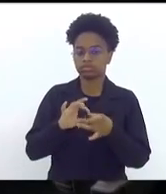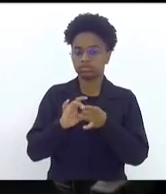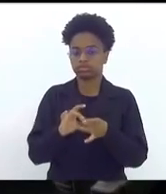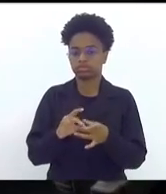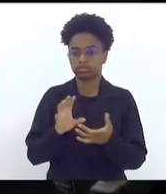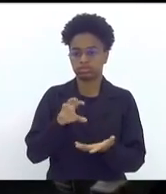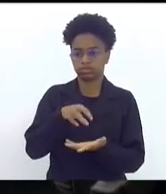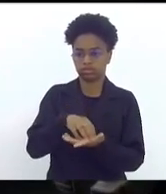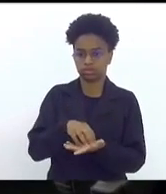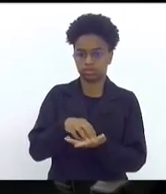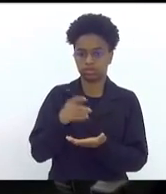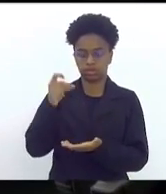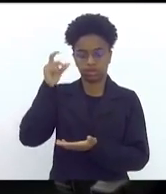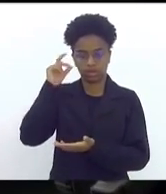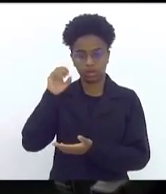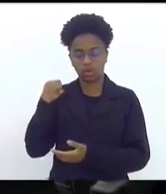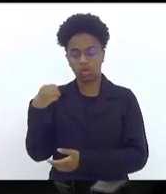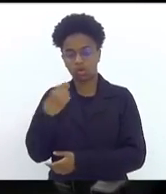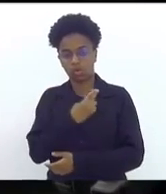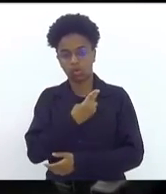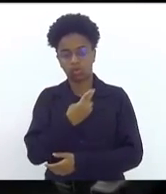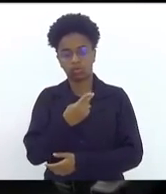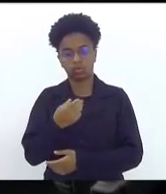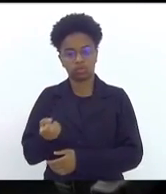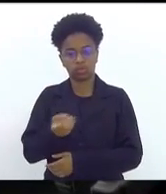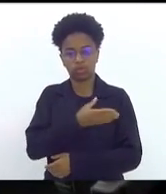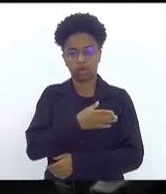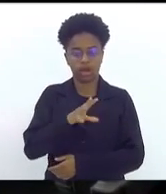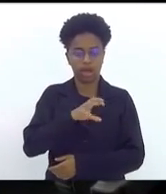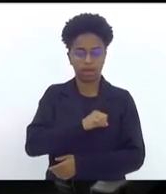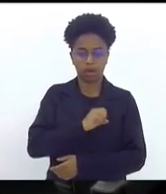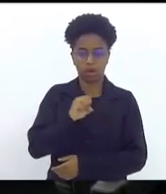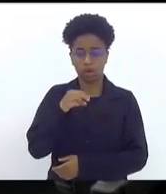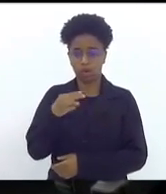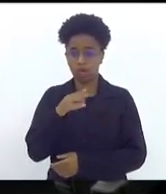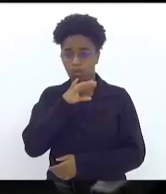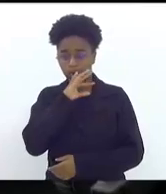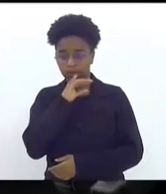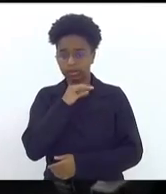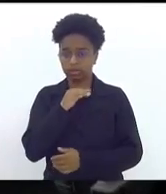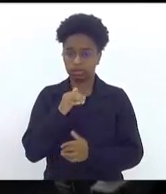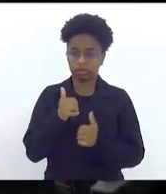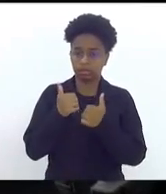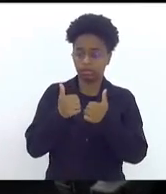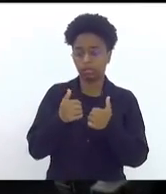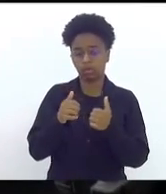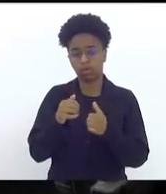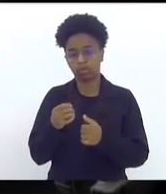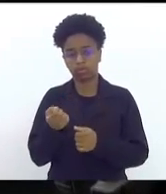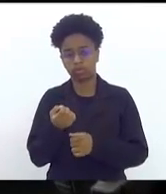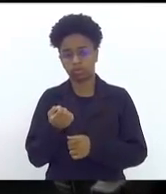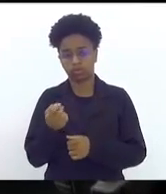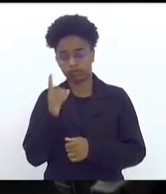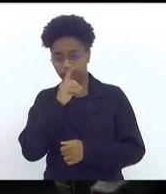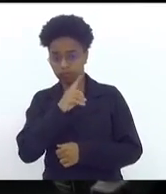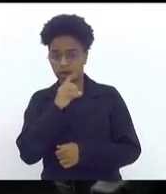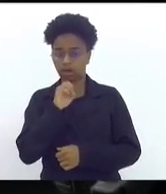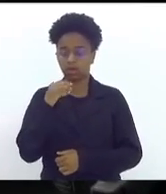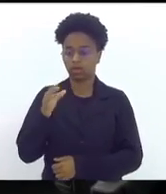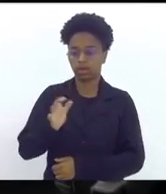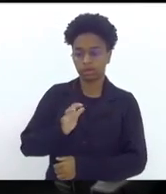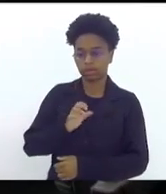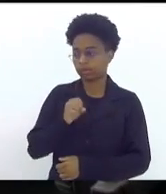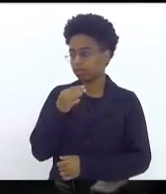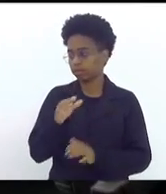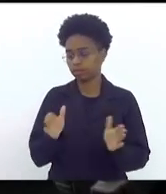ou ruins, antigas ou modernas, amáveis ou cruéis, eficientes ou ineficientes, ricas ou pobres, mas sempre grandes organizações